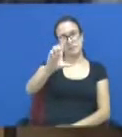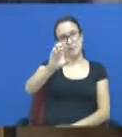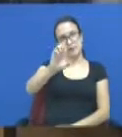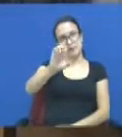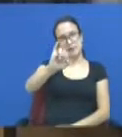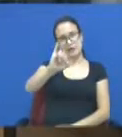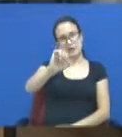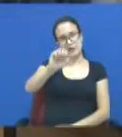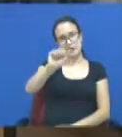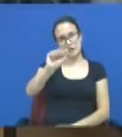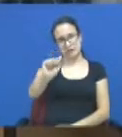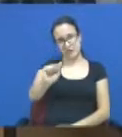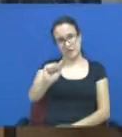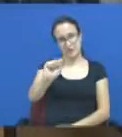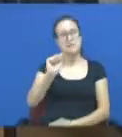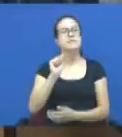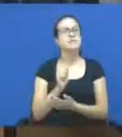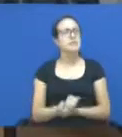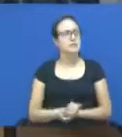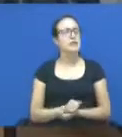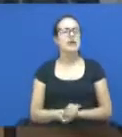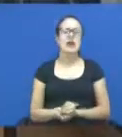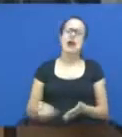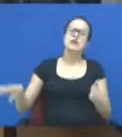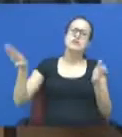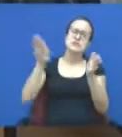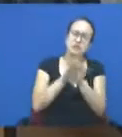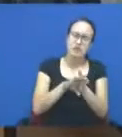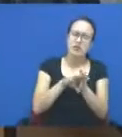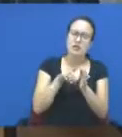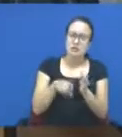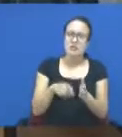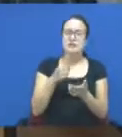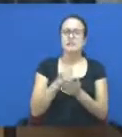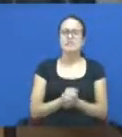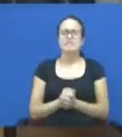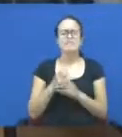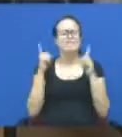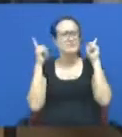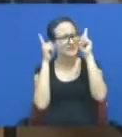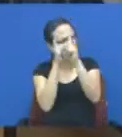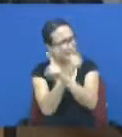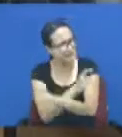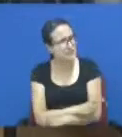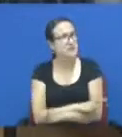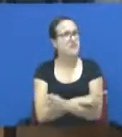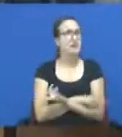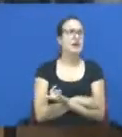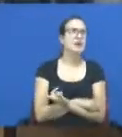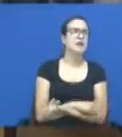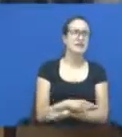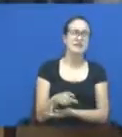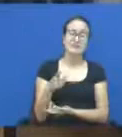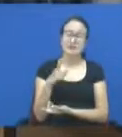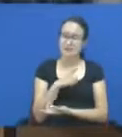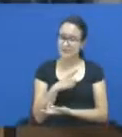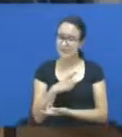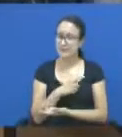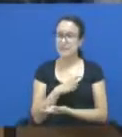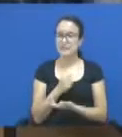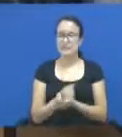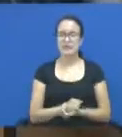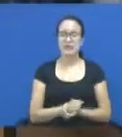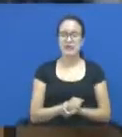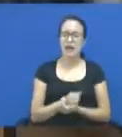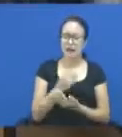dificuldades, e no meio destas dificuldades foi confiar em um empreendedor que